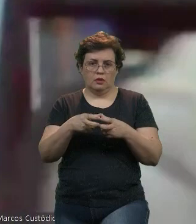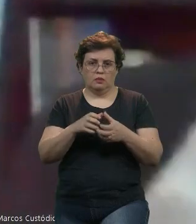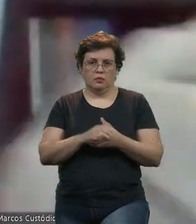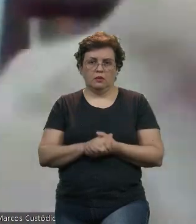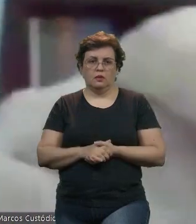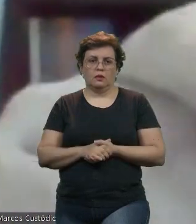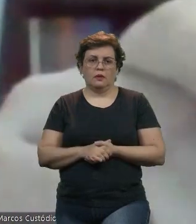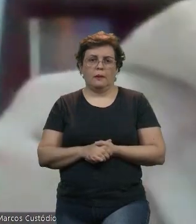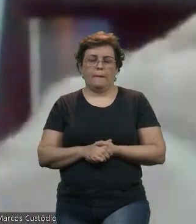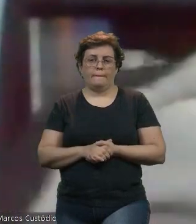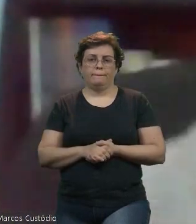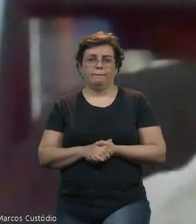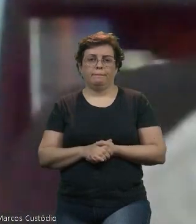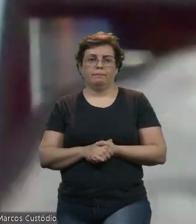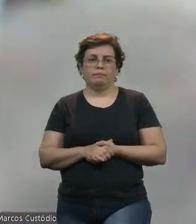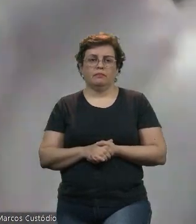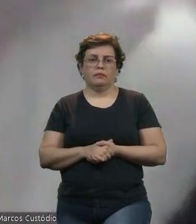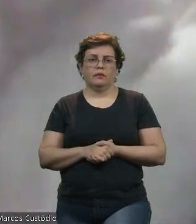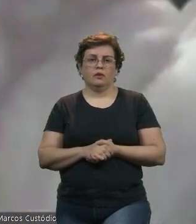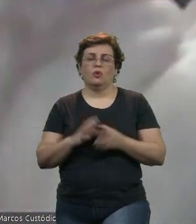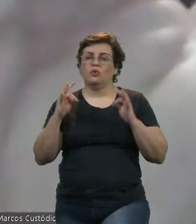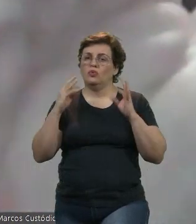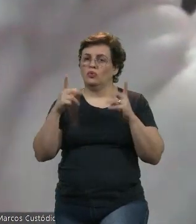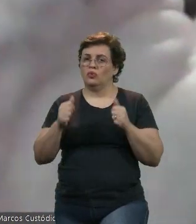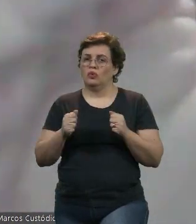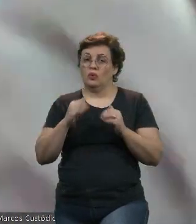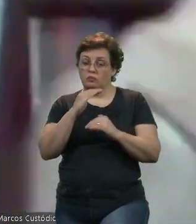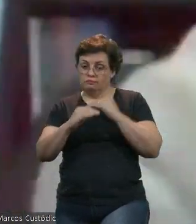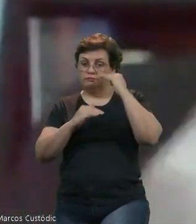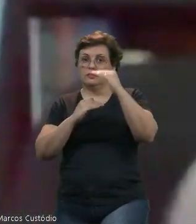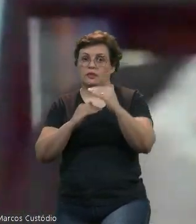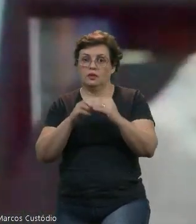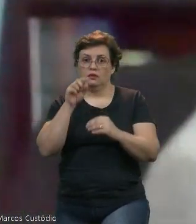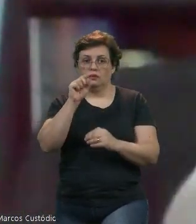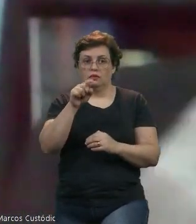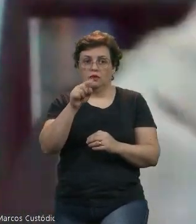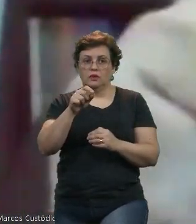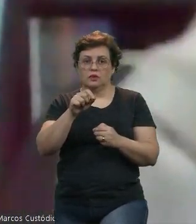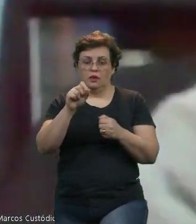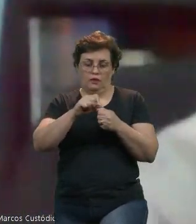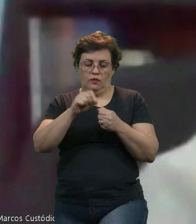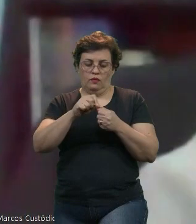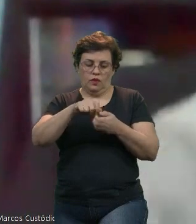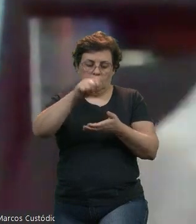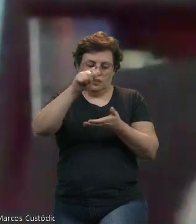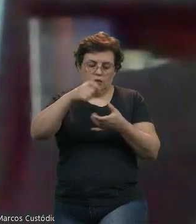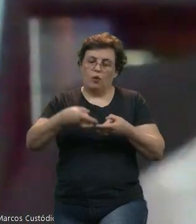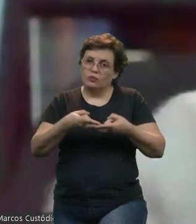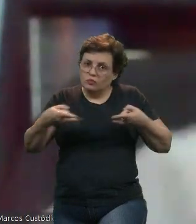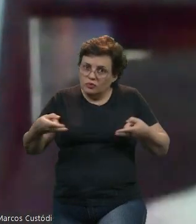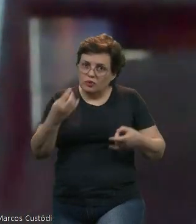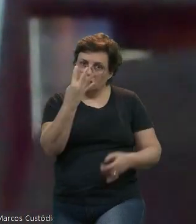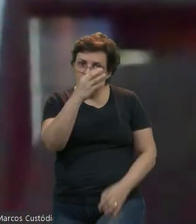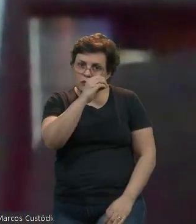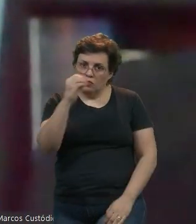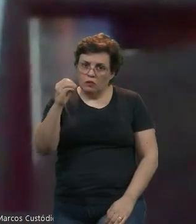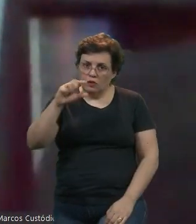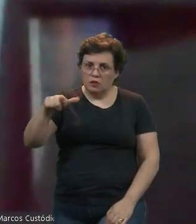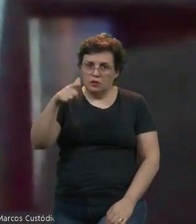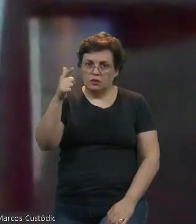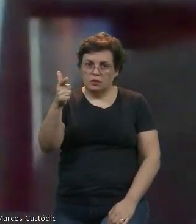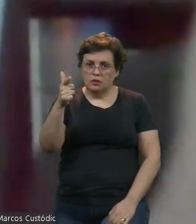as despesas já contratadas, e todo o excedente, Vossa Excelência fez um cheque de 400 mil em nosso nome